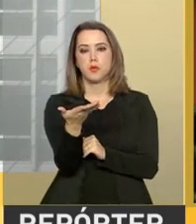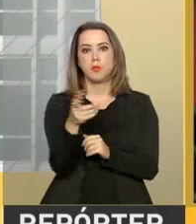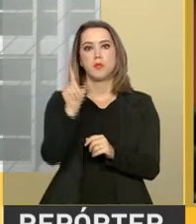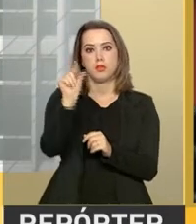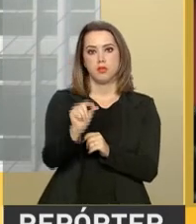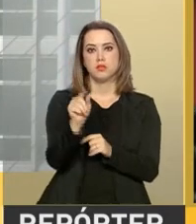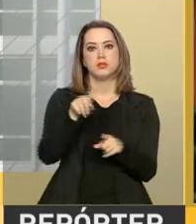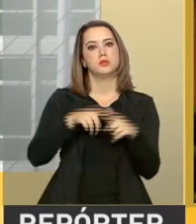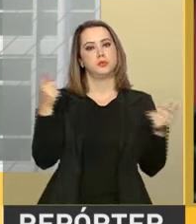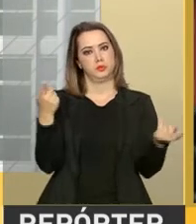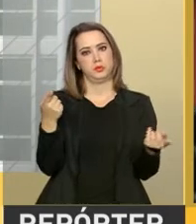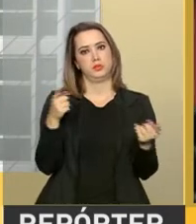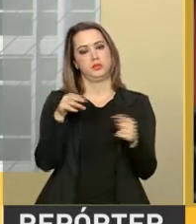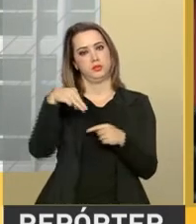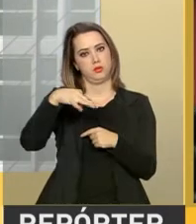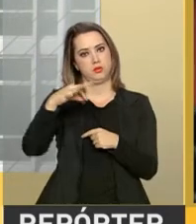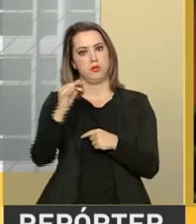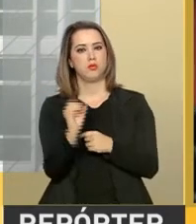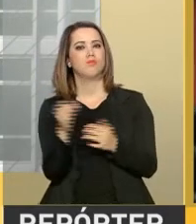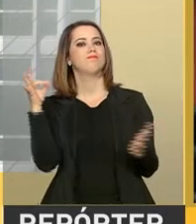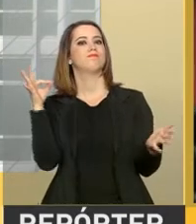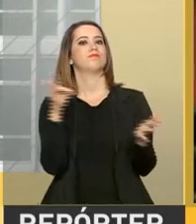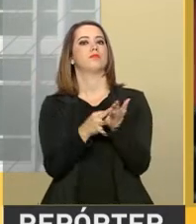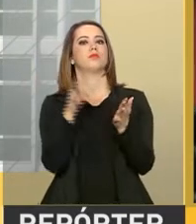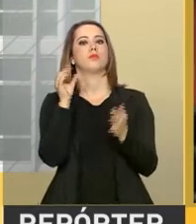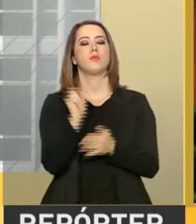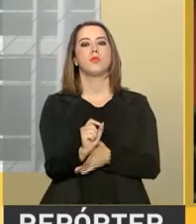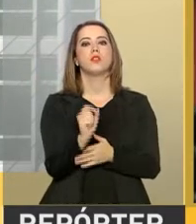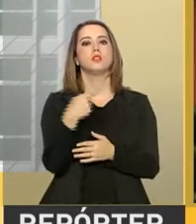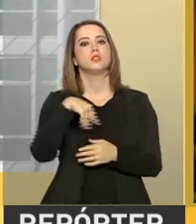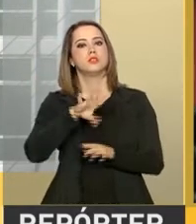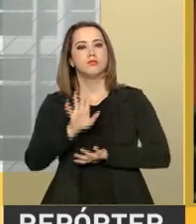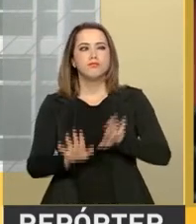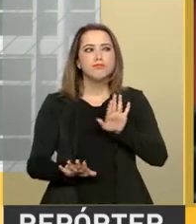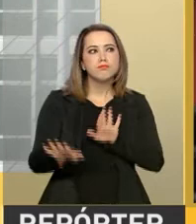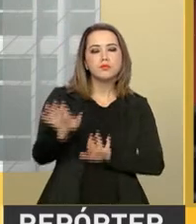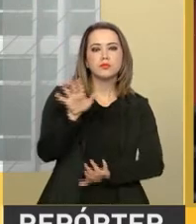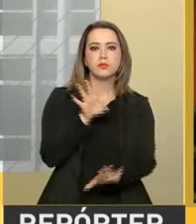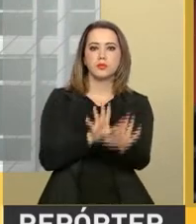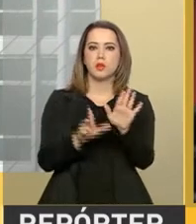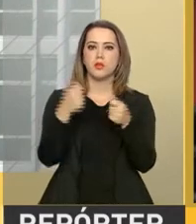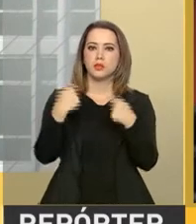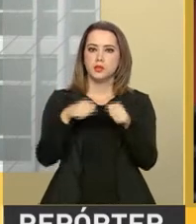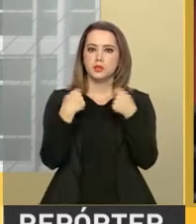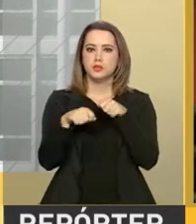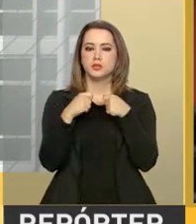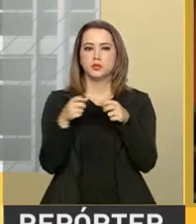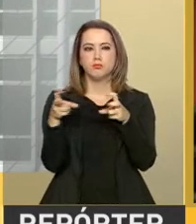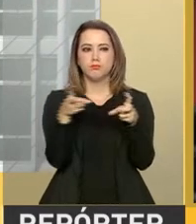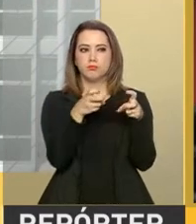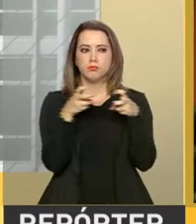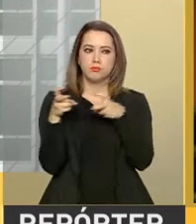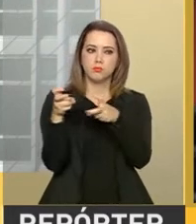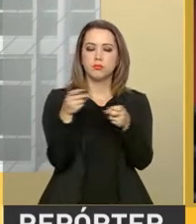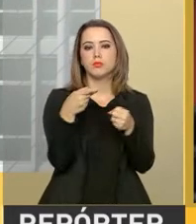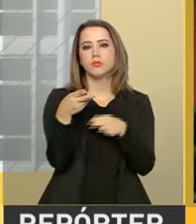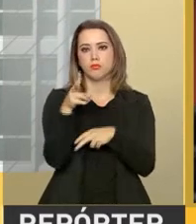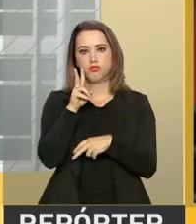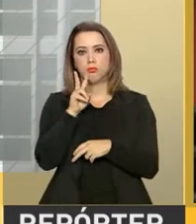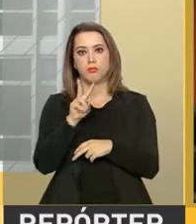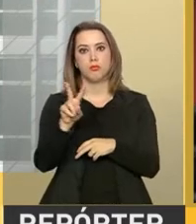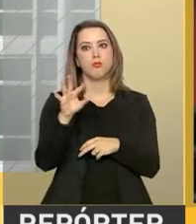a realista e crível. Existe uma série de variáveis que têm que ser estimadas, por